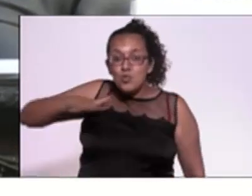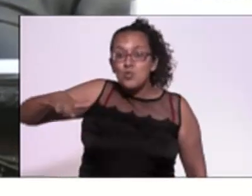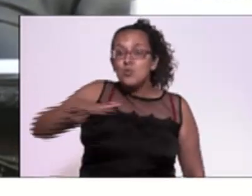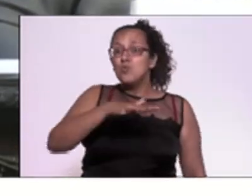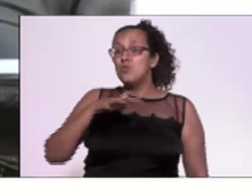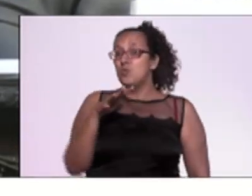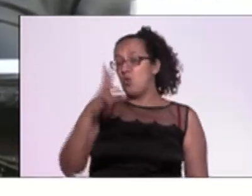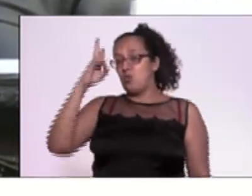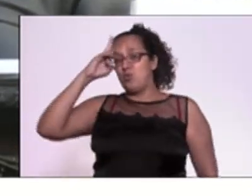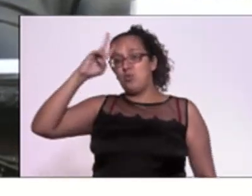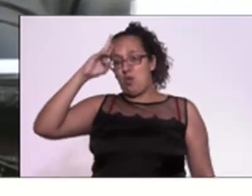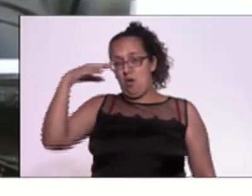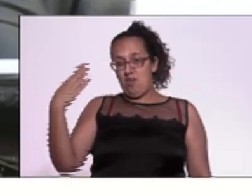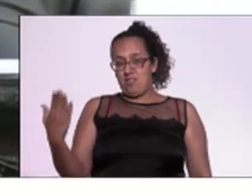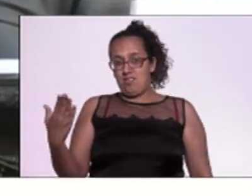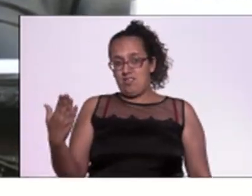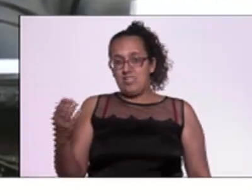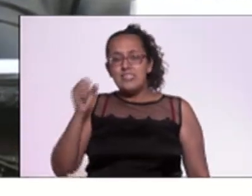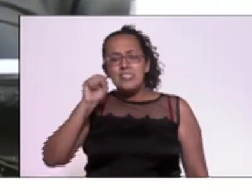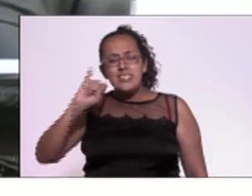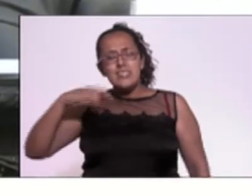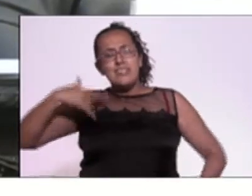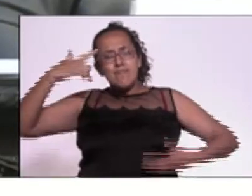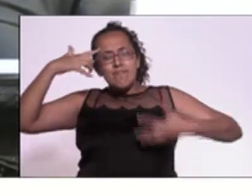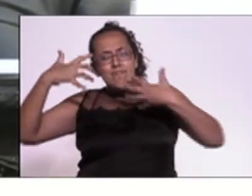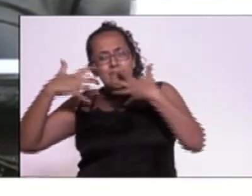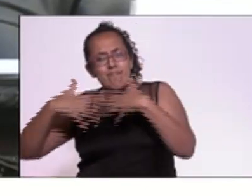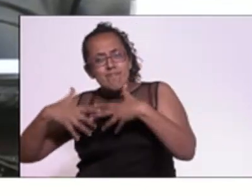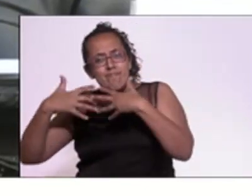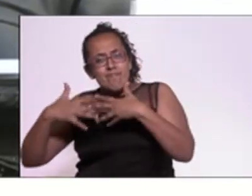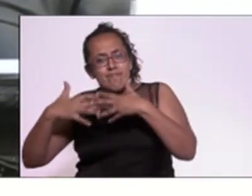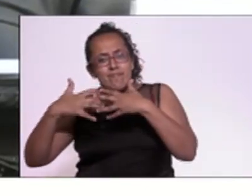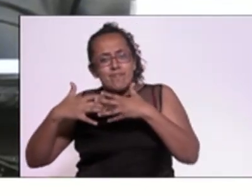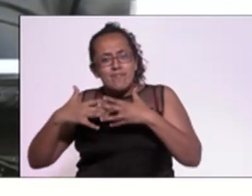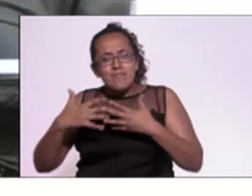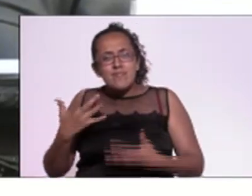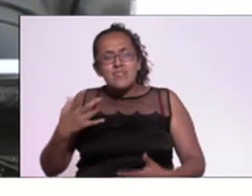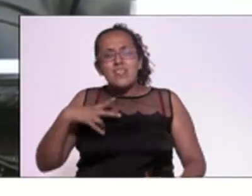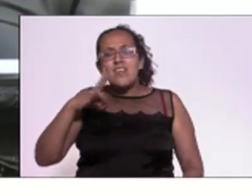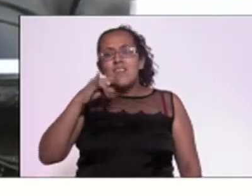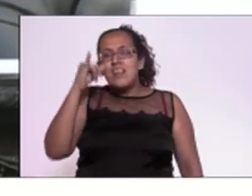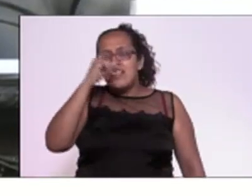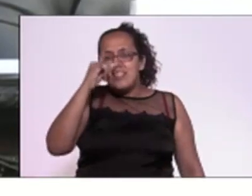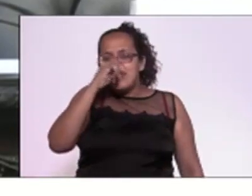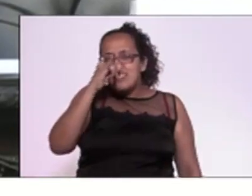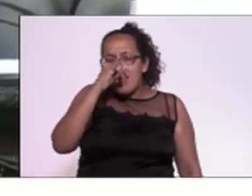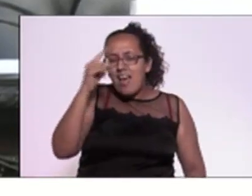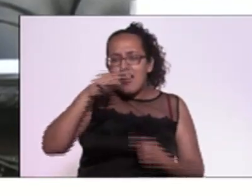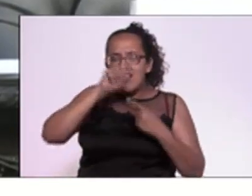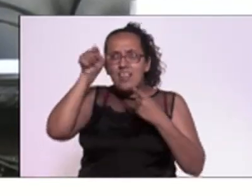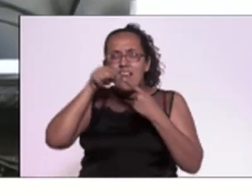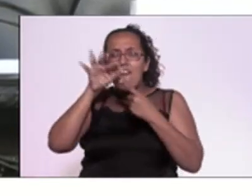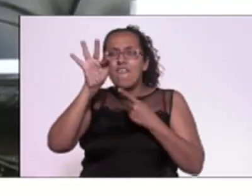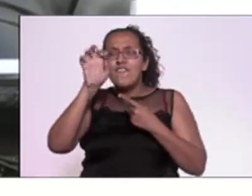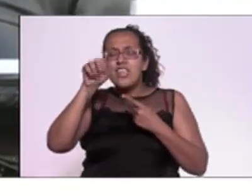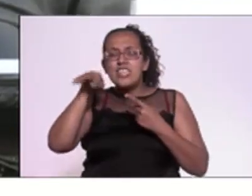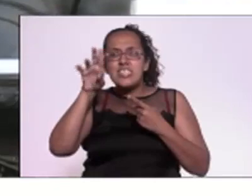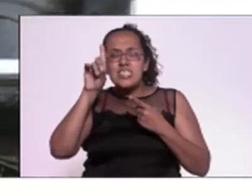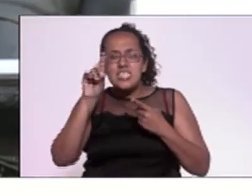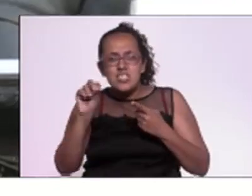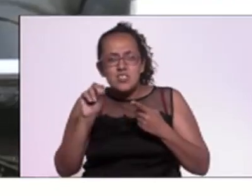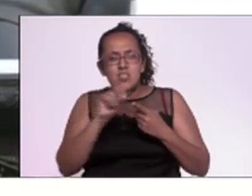e mais amplamente pela cultura. Que quando a gente está falando do segmento cinema, mas quando vê o Ponto Cine fazer trabalho com as